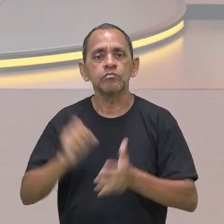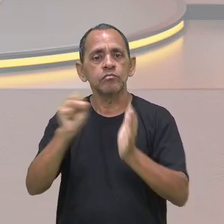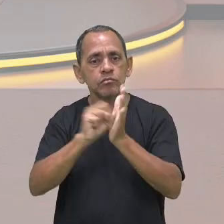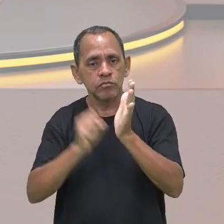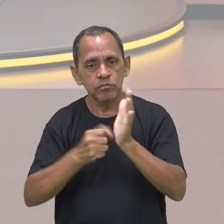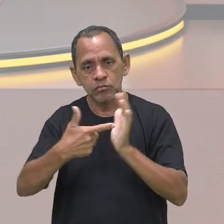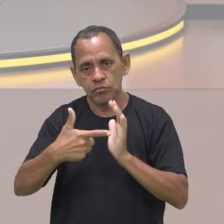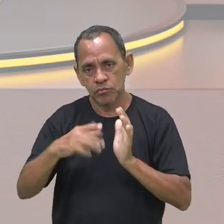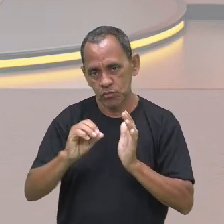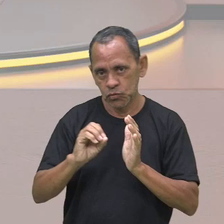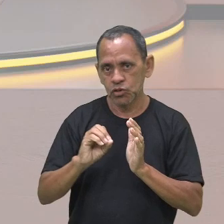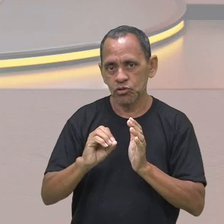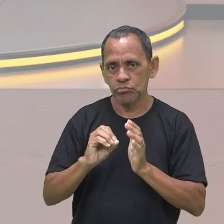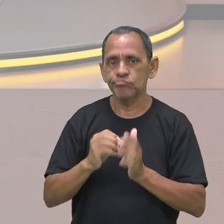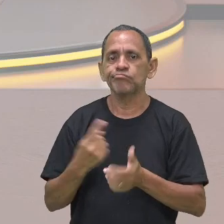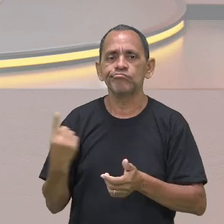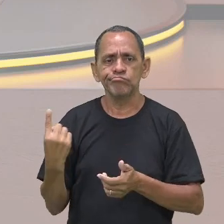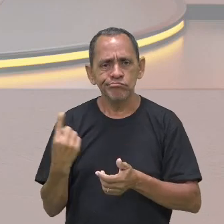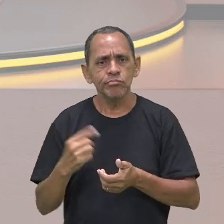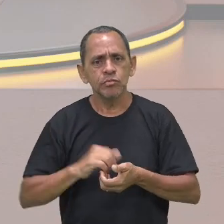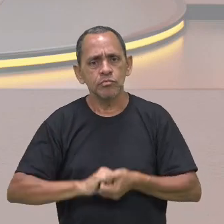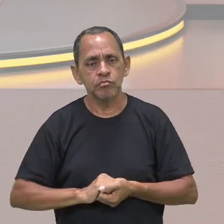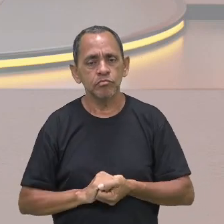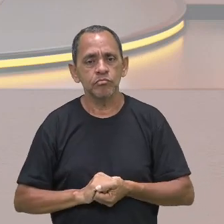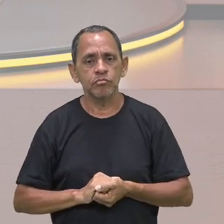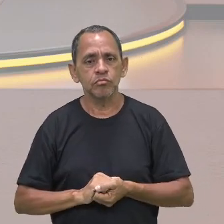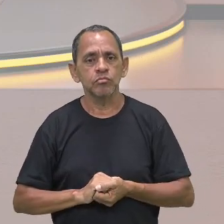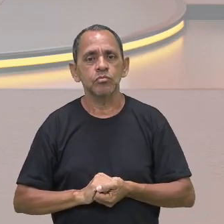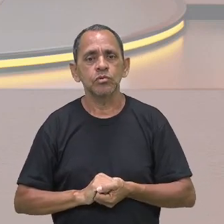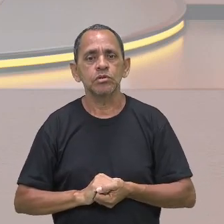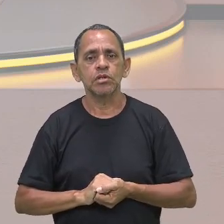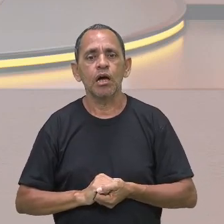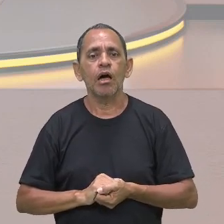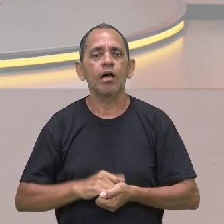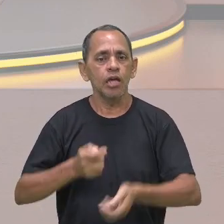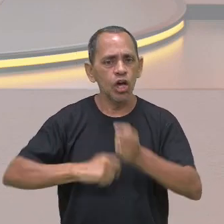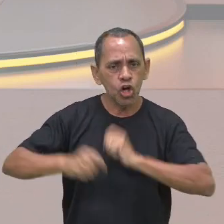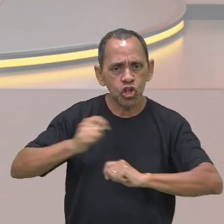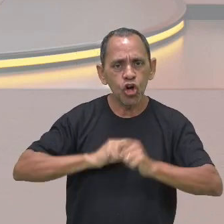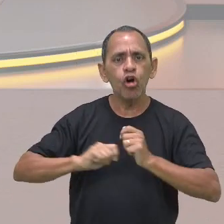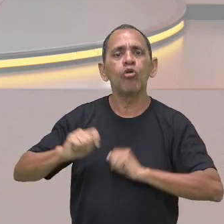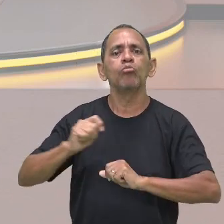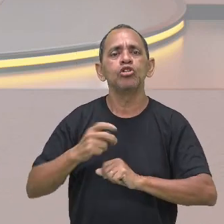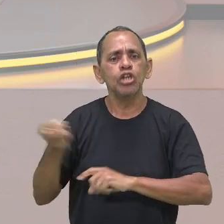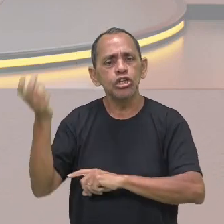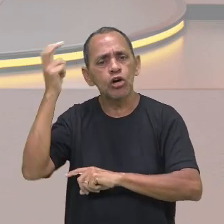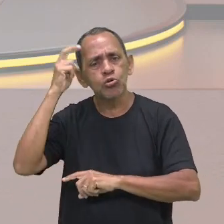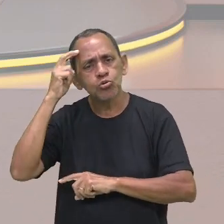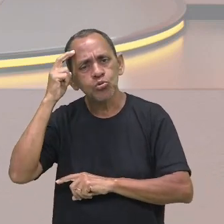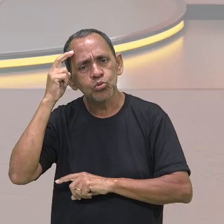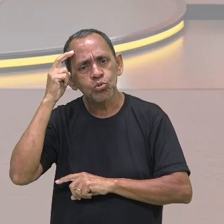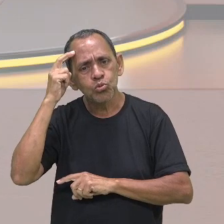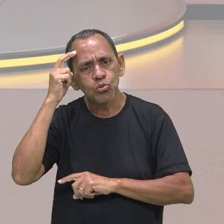a origem, né, da indústria cultural, ela tá lá atrás, né,